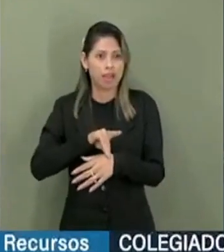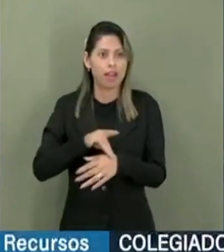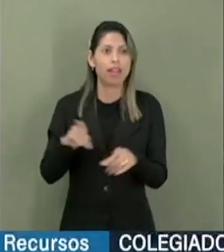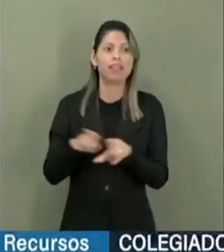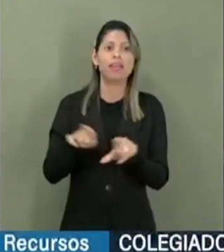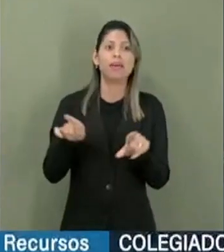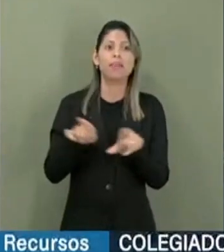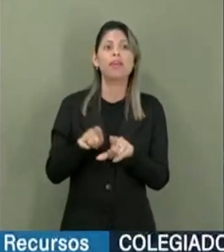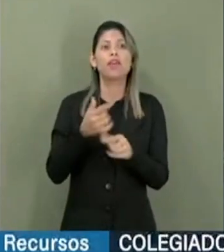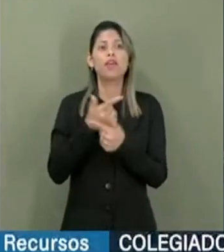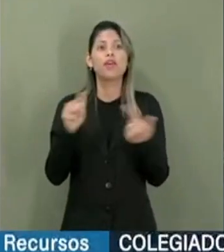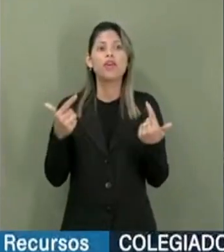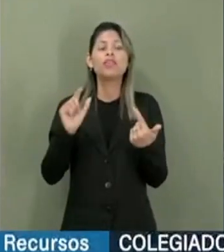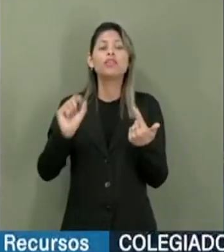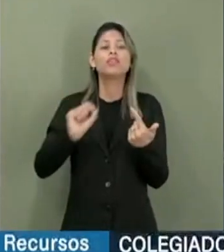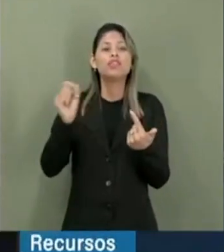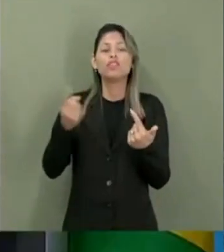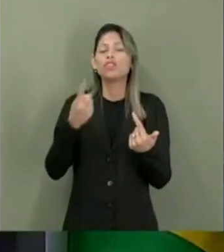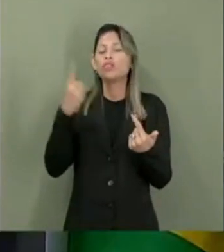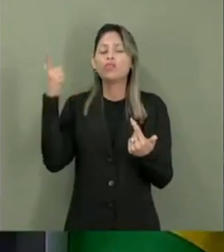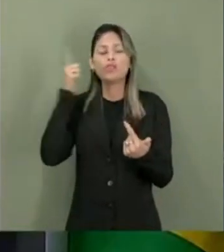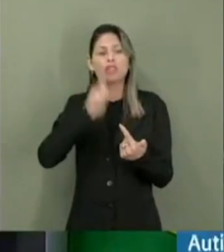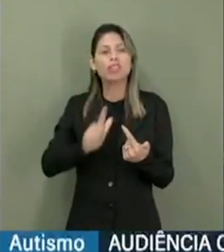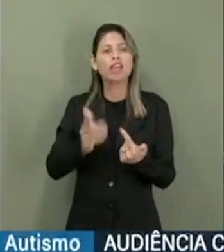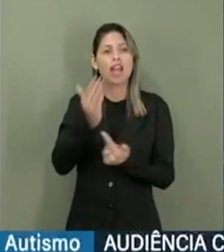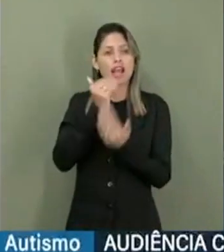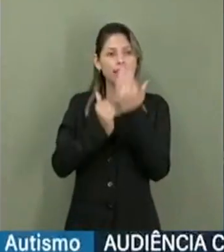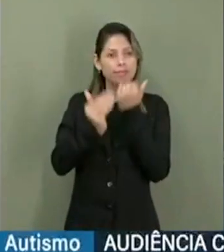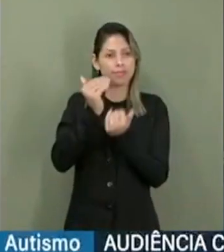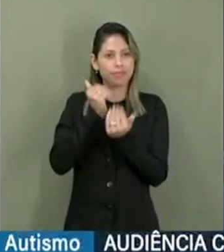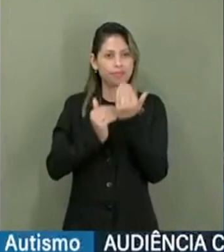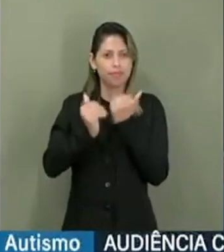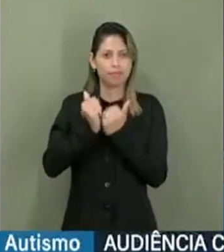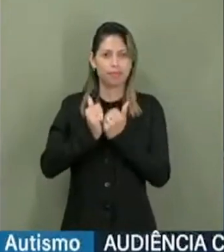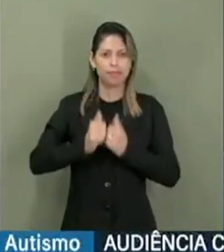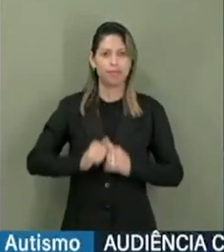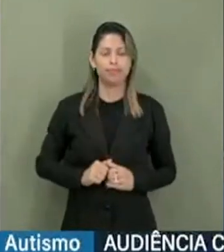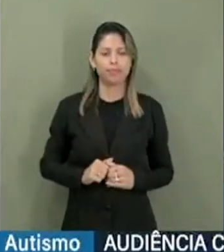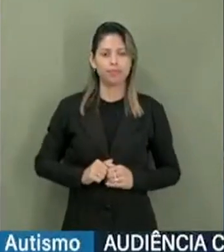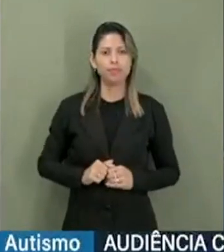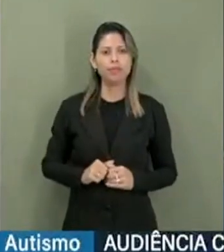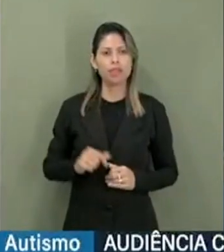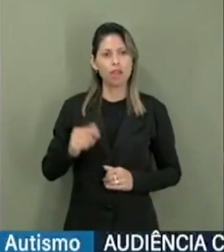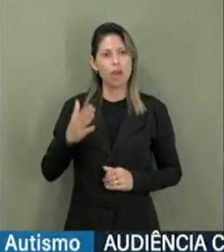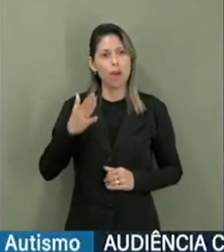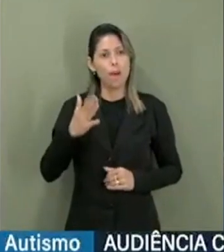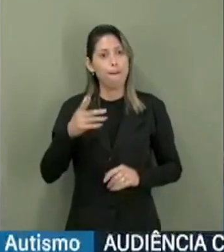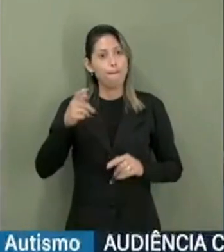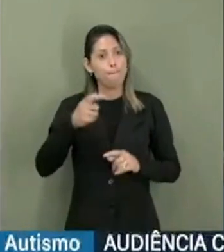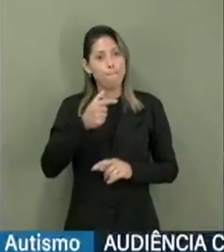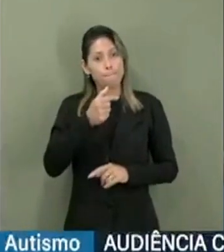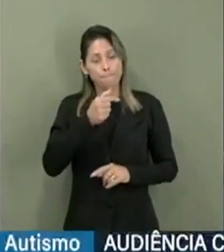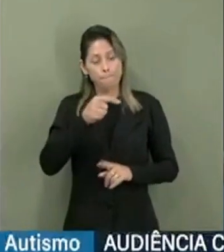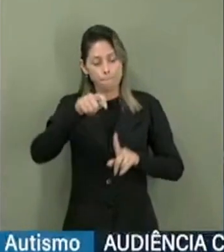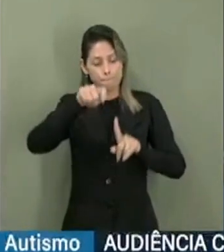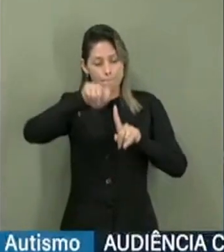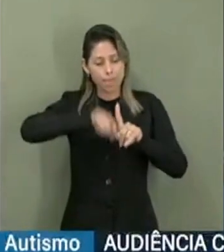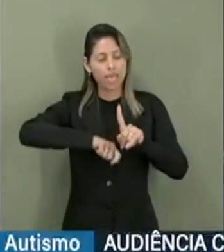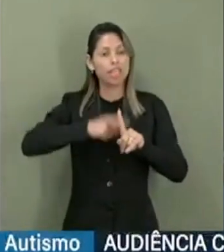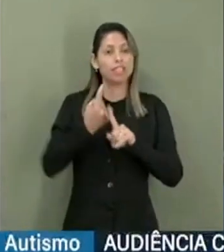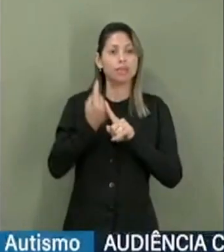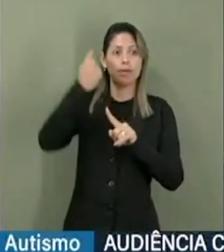para se alimentar só no mês passado o meu estado de Pernambuco recebeu